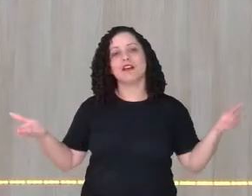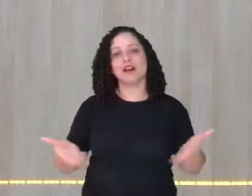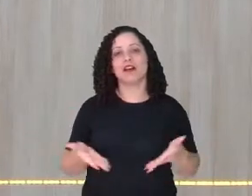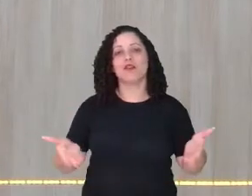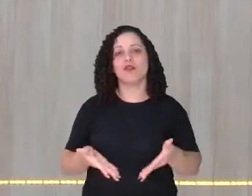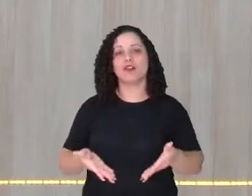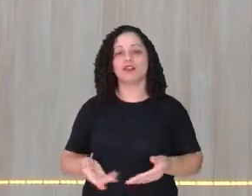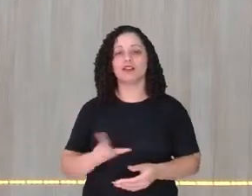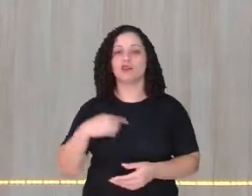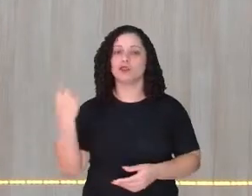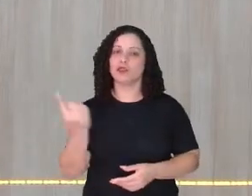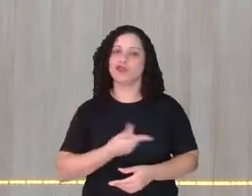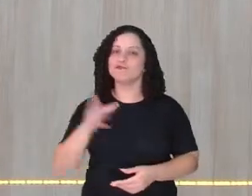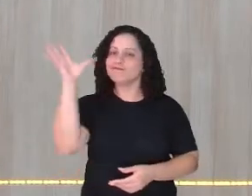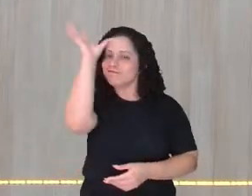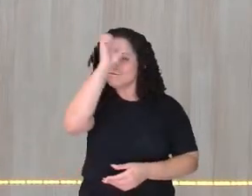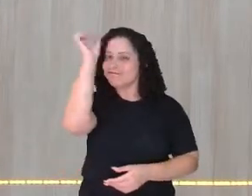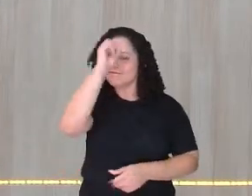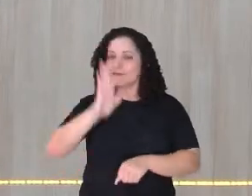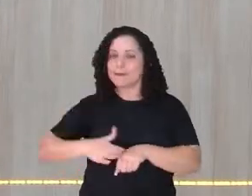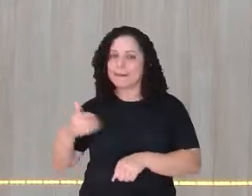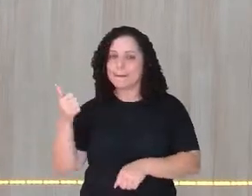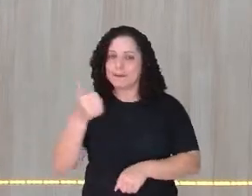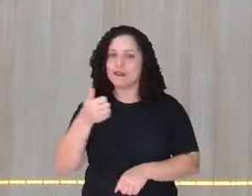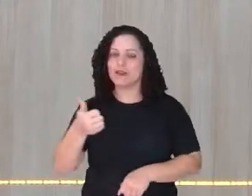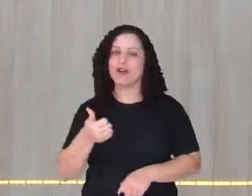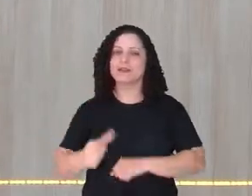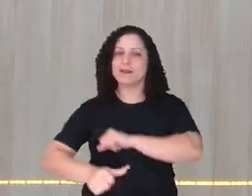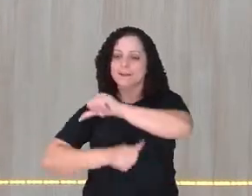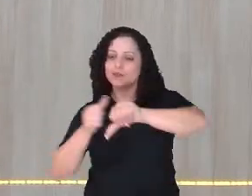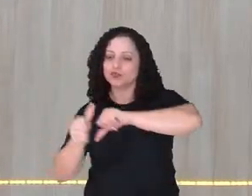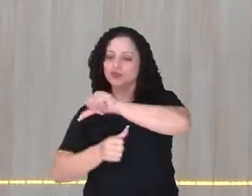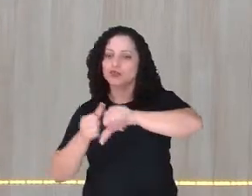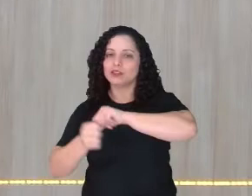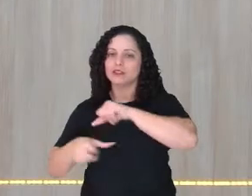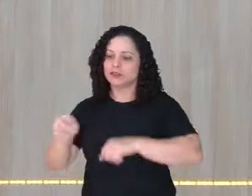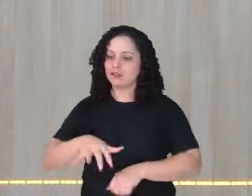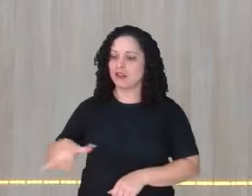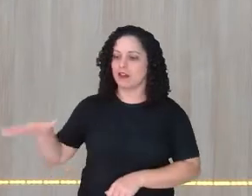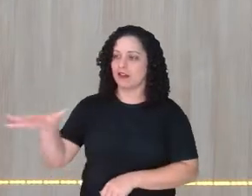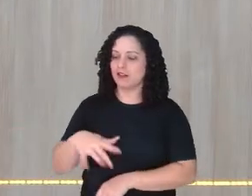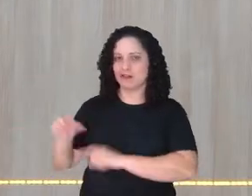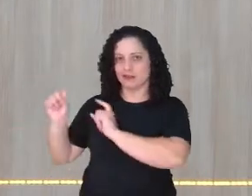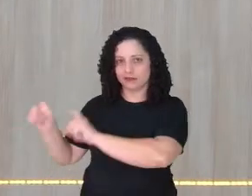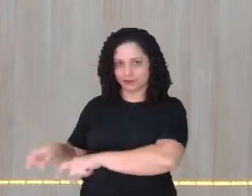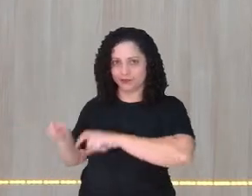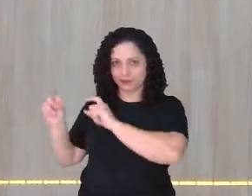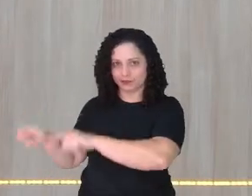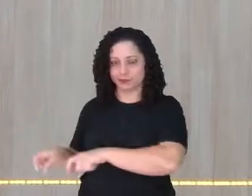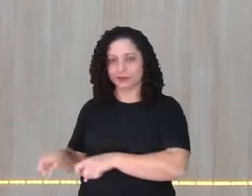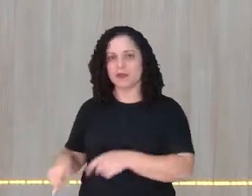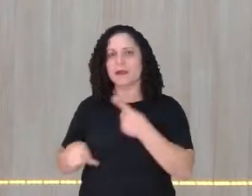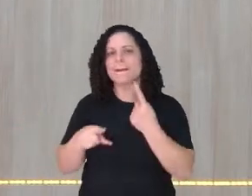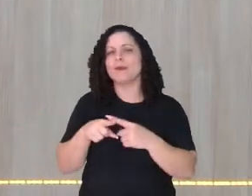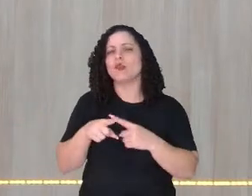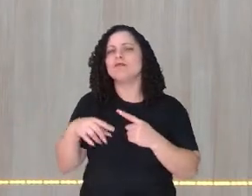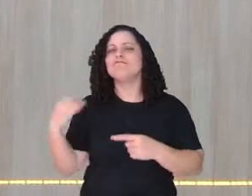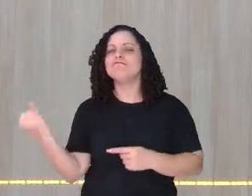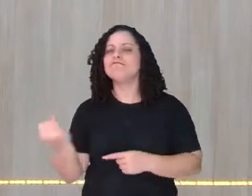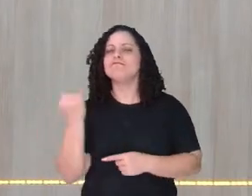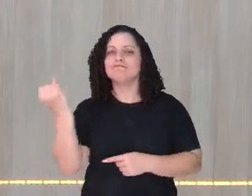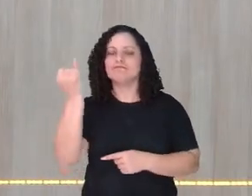mais e entender mais sobre essa questão da reforma agrária, né? Por que é tão importante e por que é uma das